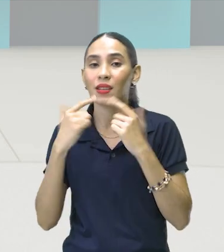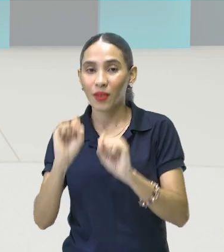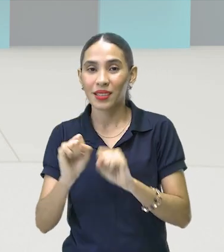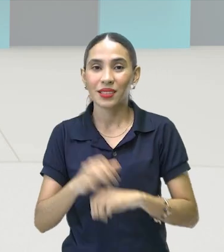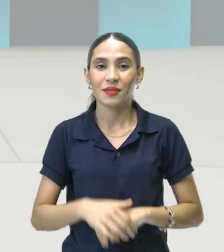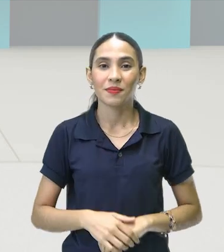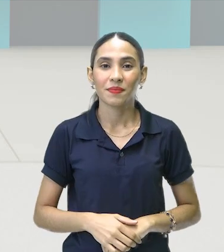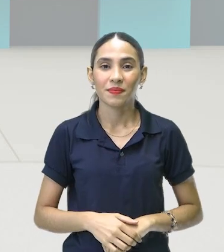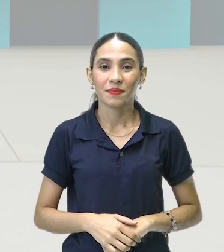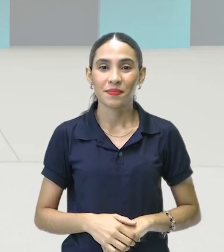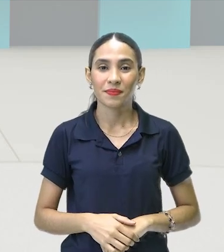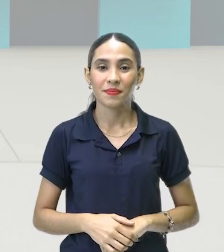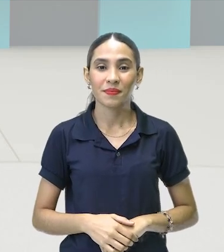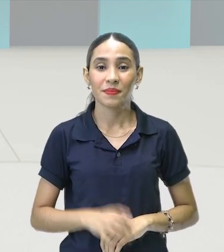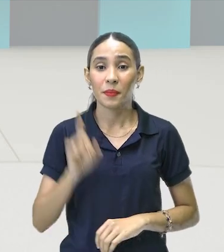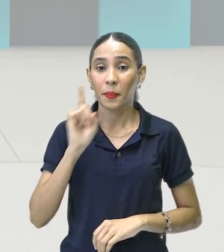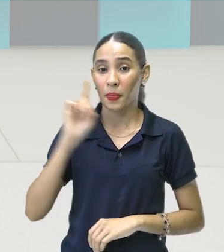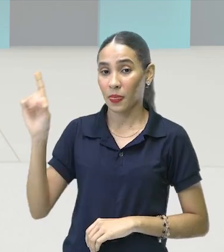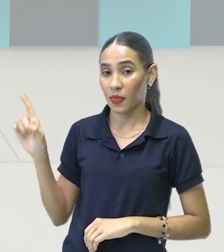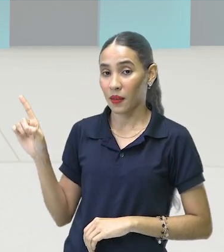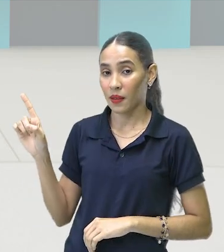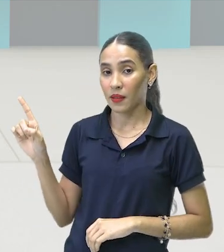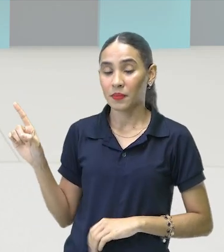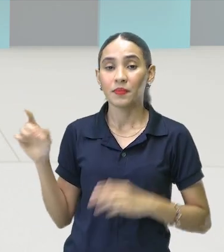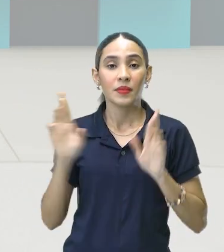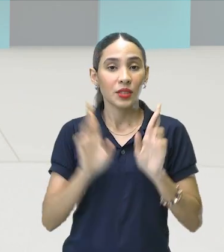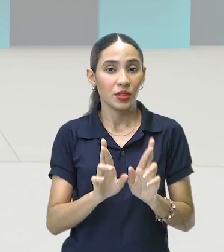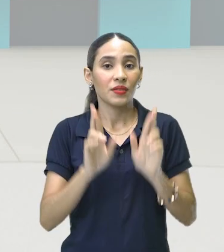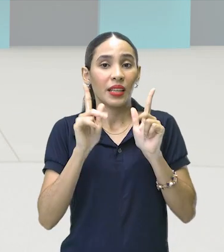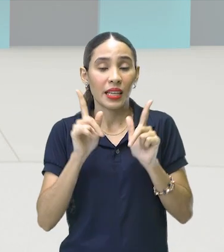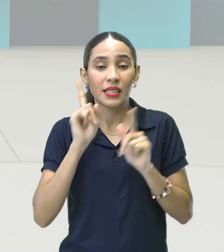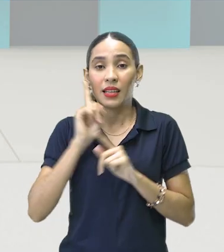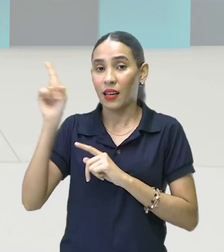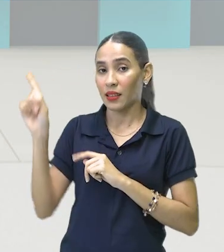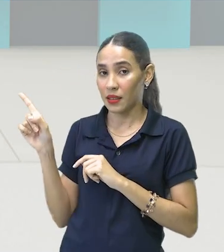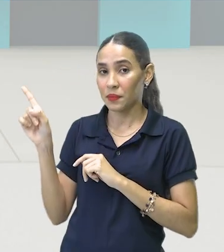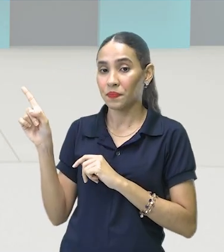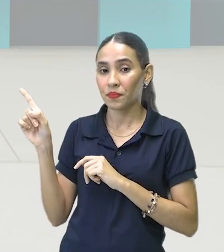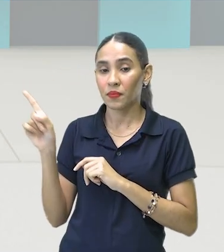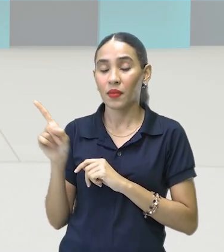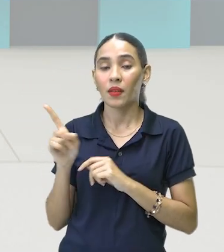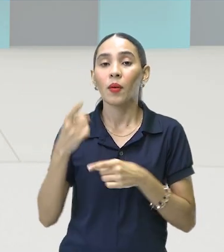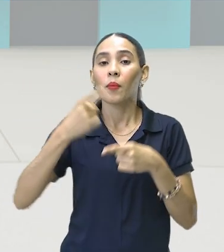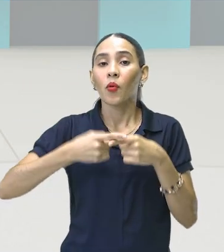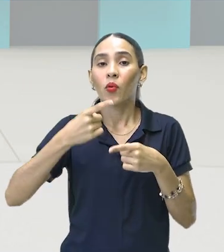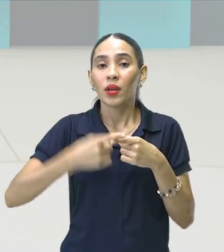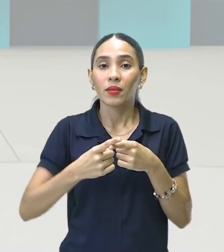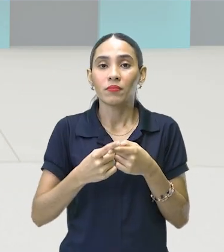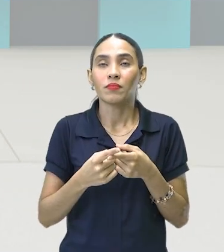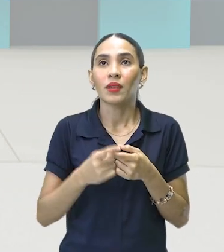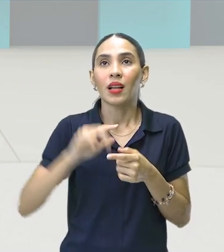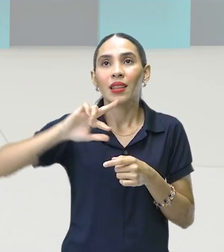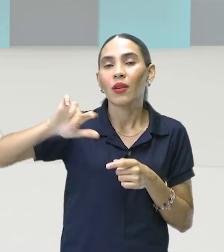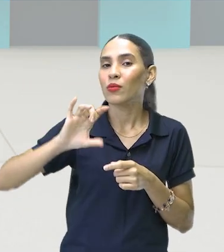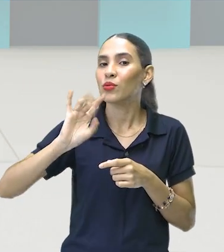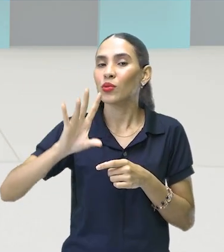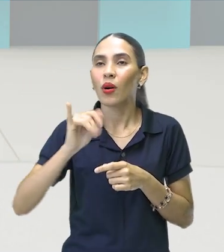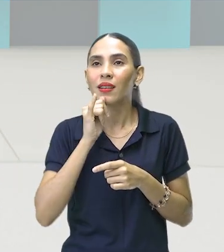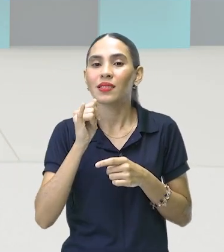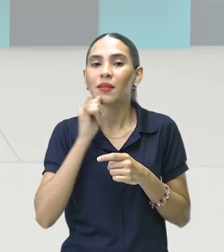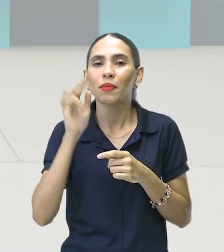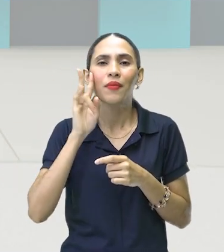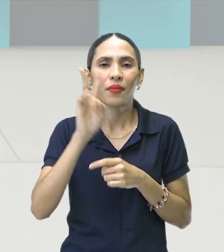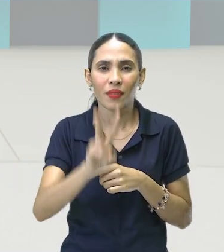só. Quando nós falamos dessa diferenciação, é porque não é apenas eu